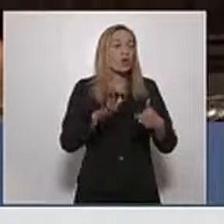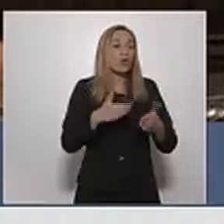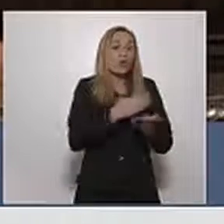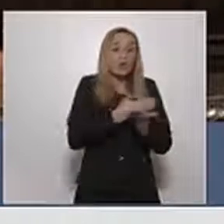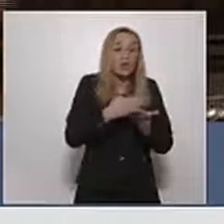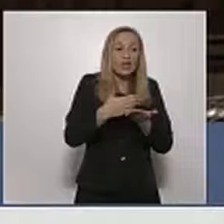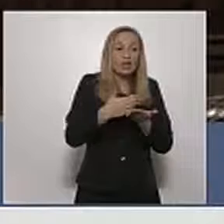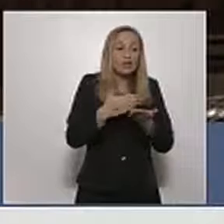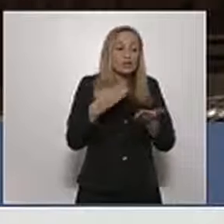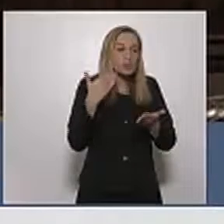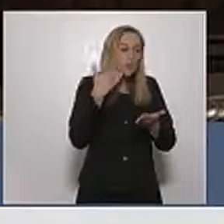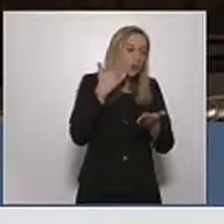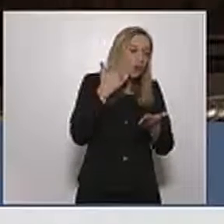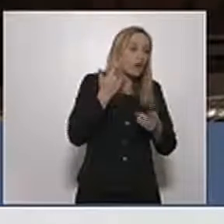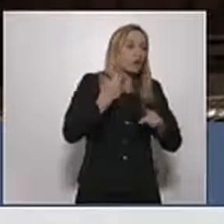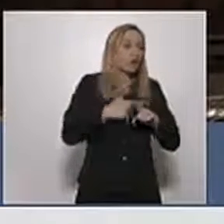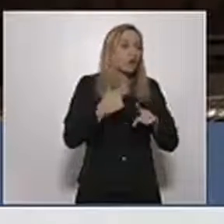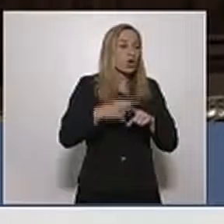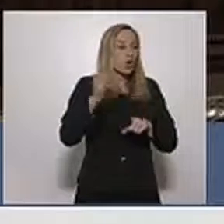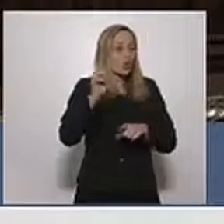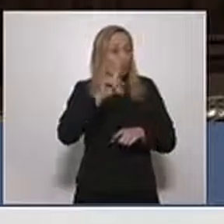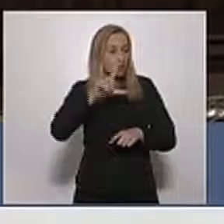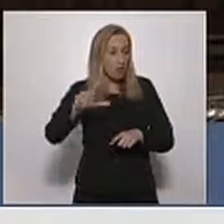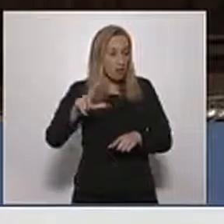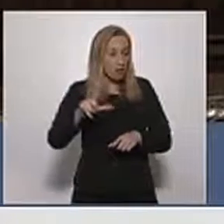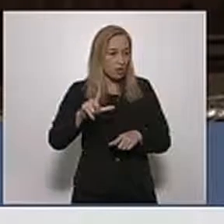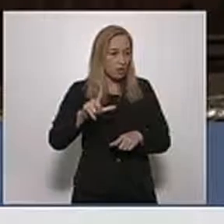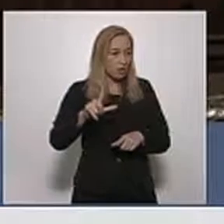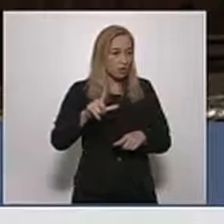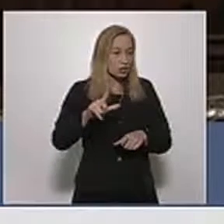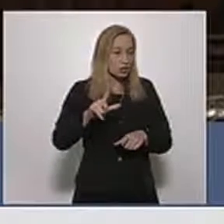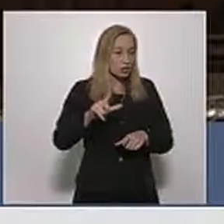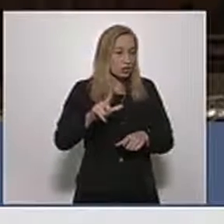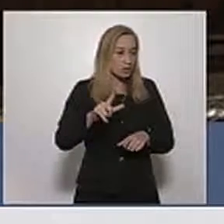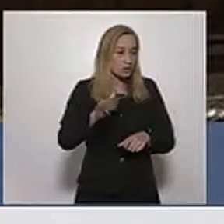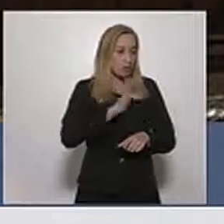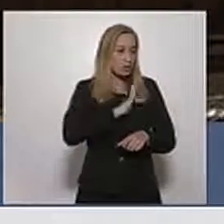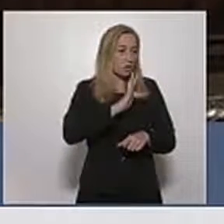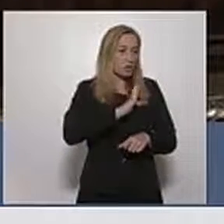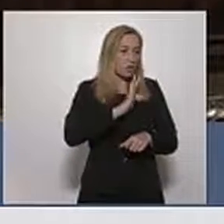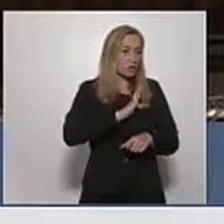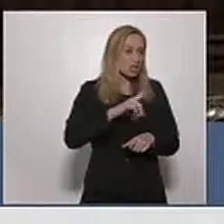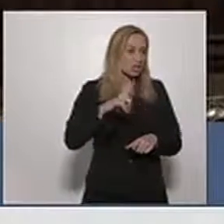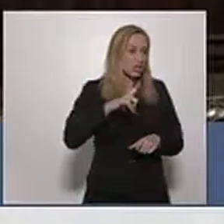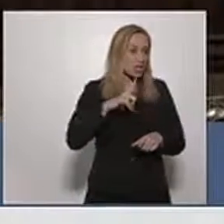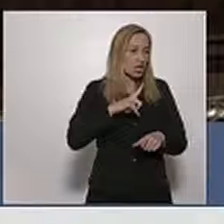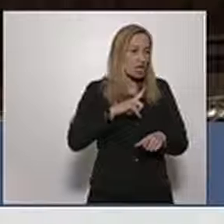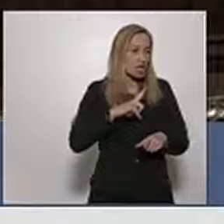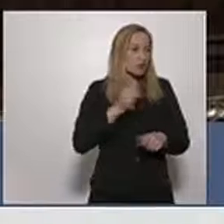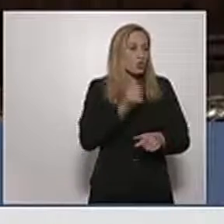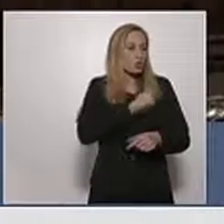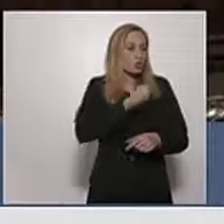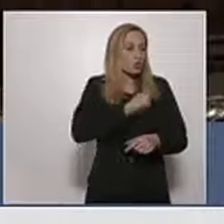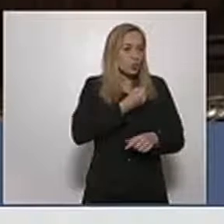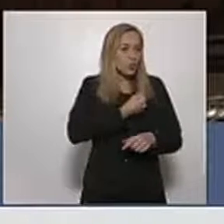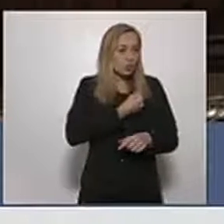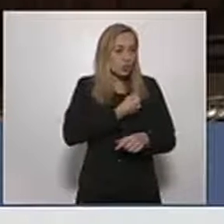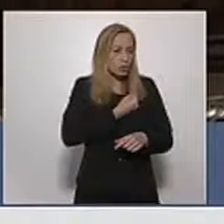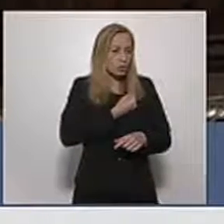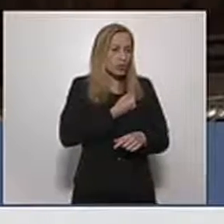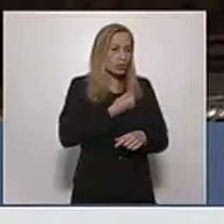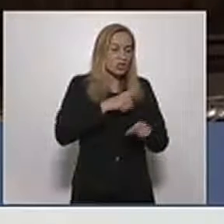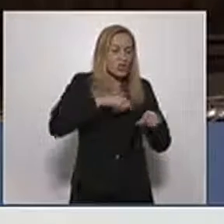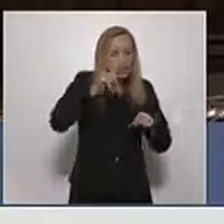um coronel de batalhão ele tem ali as suas médias em relação à redução de criminalidade